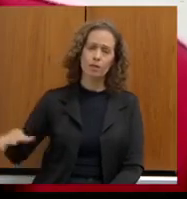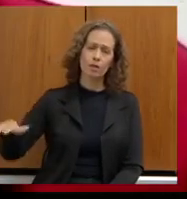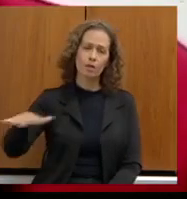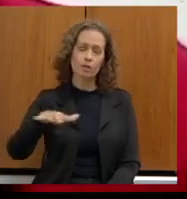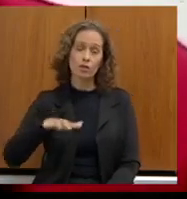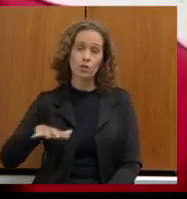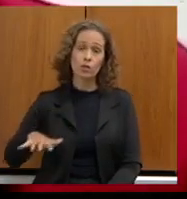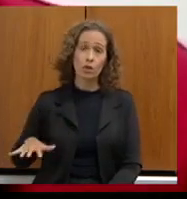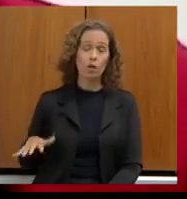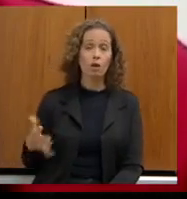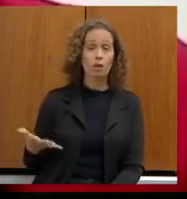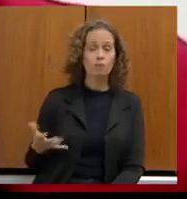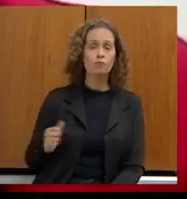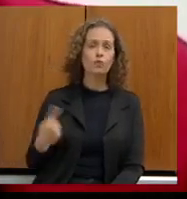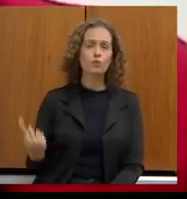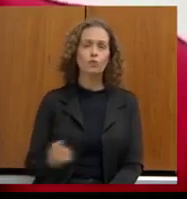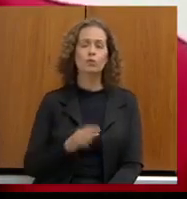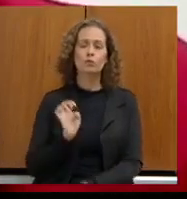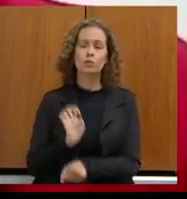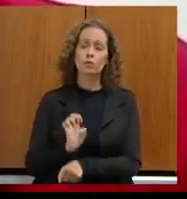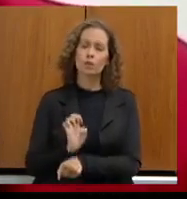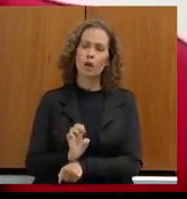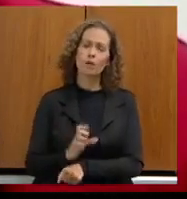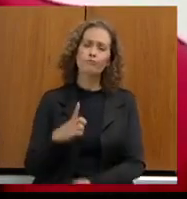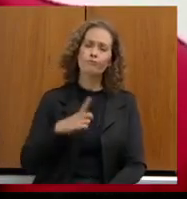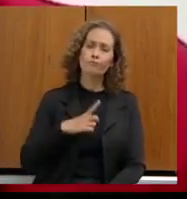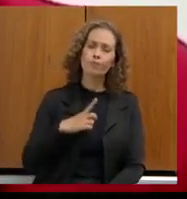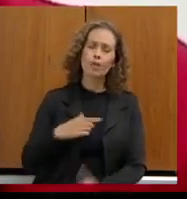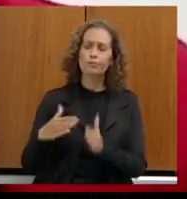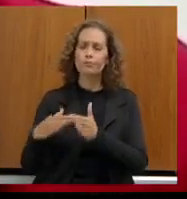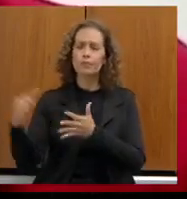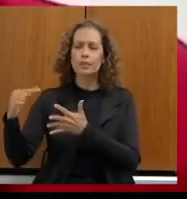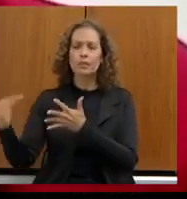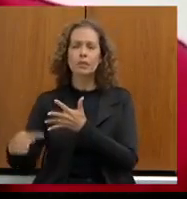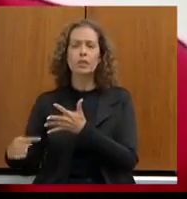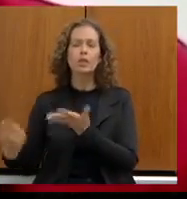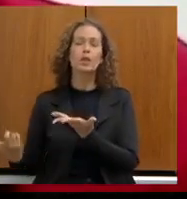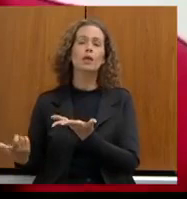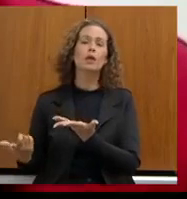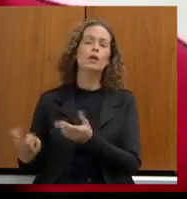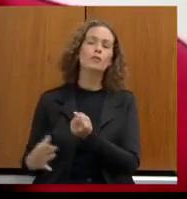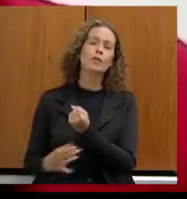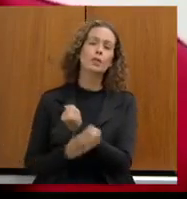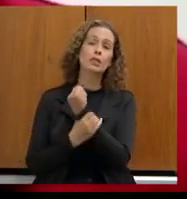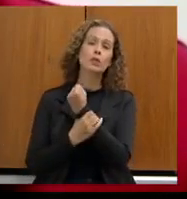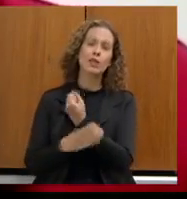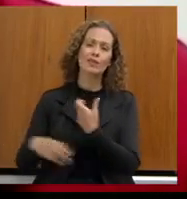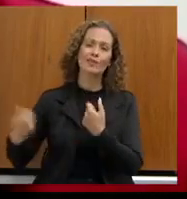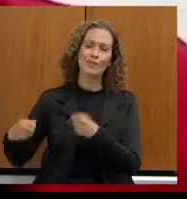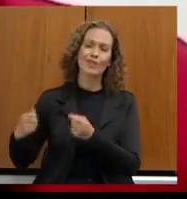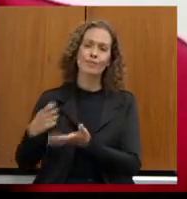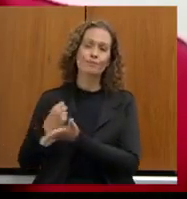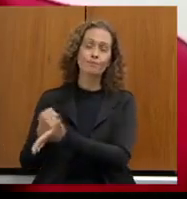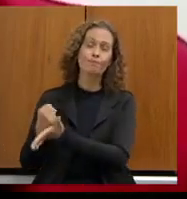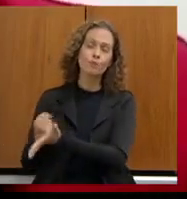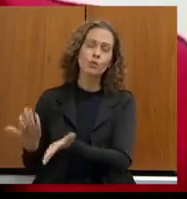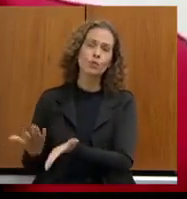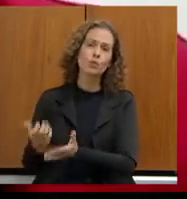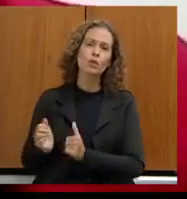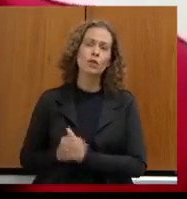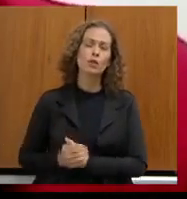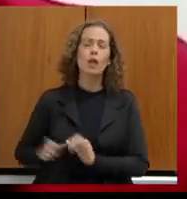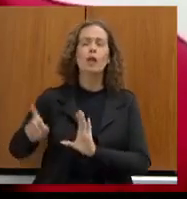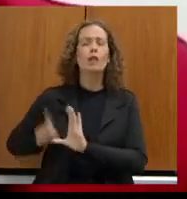do nosso estado e que tem algumas demandas na área da segurança e que dependem de